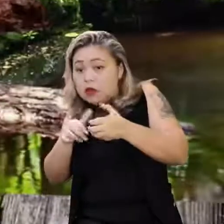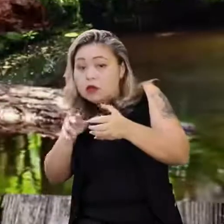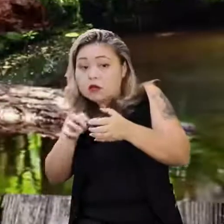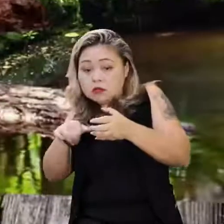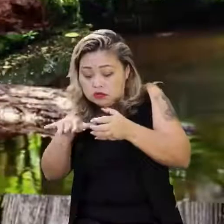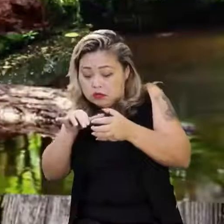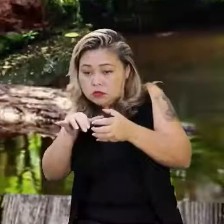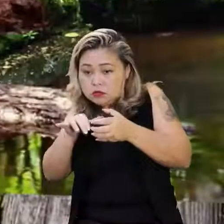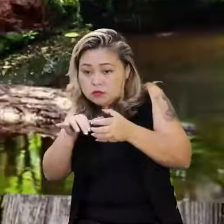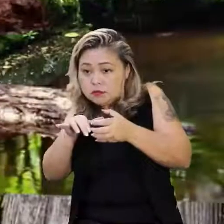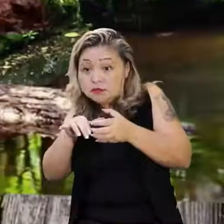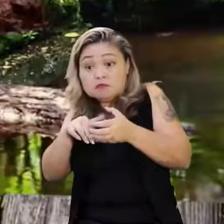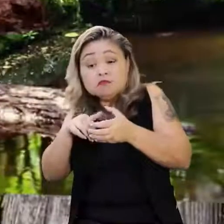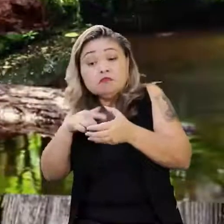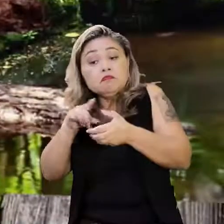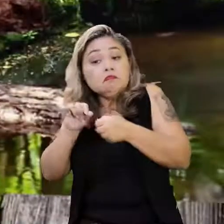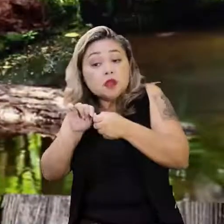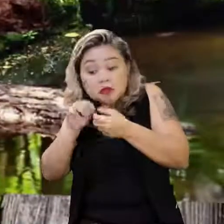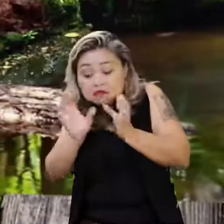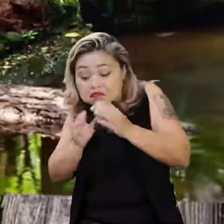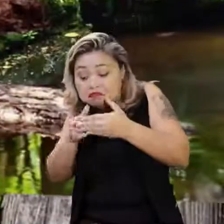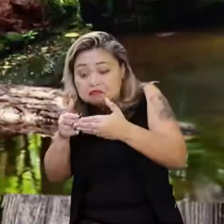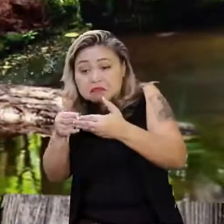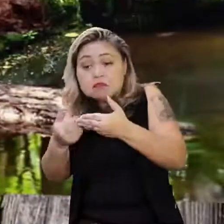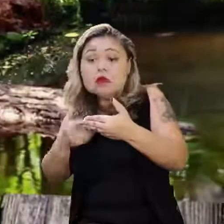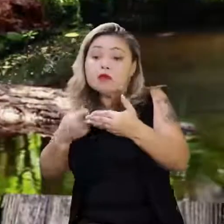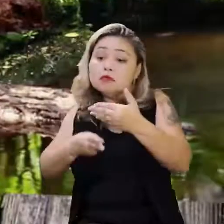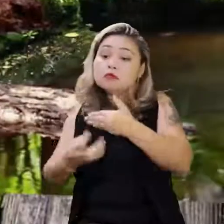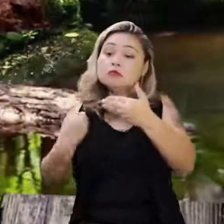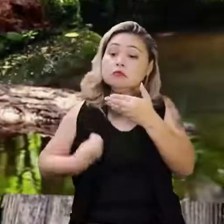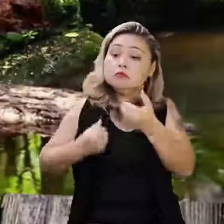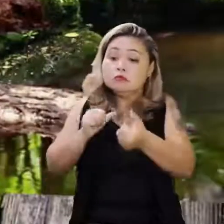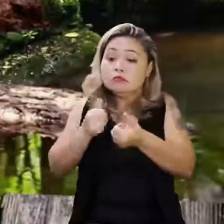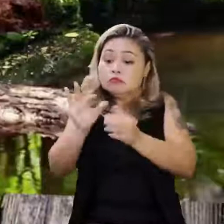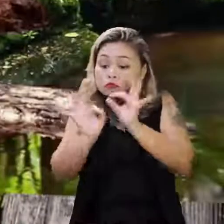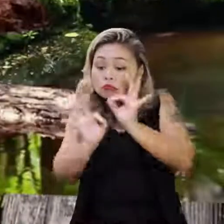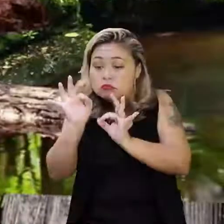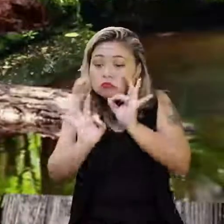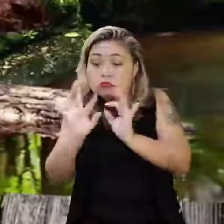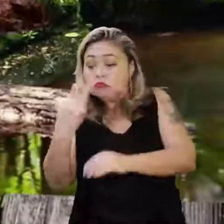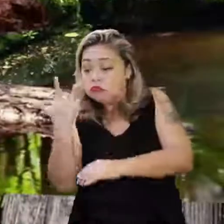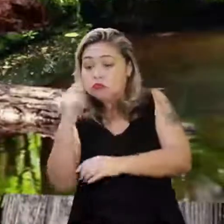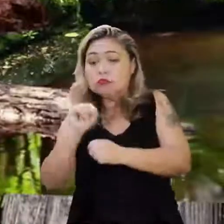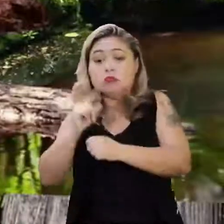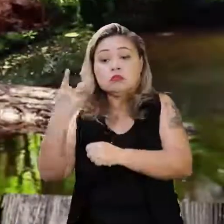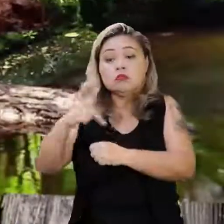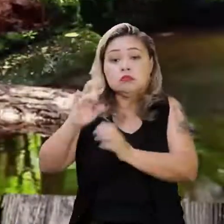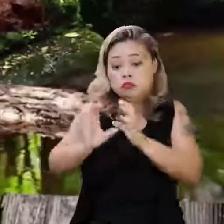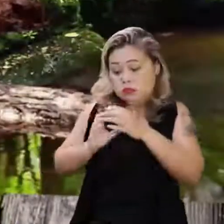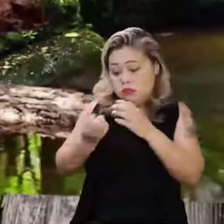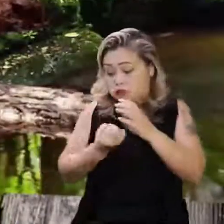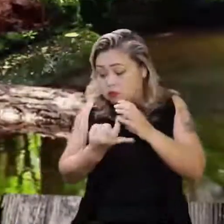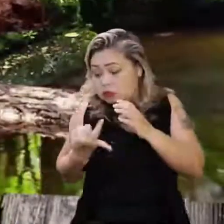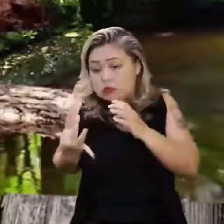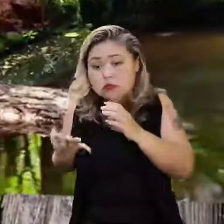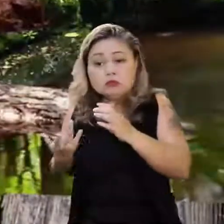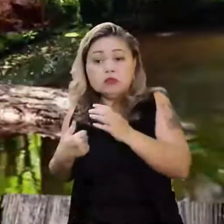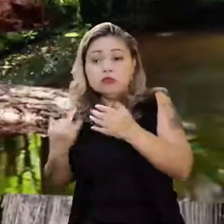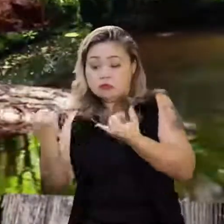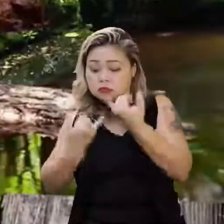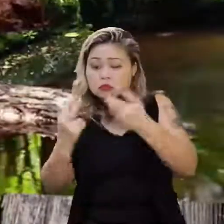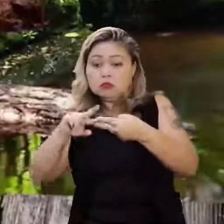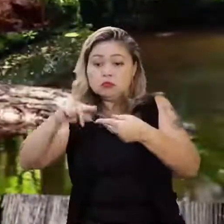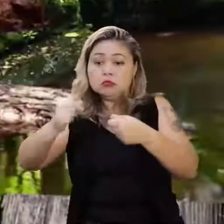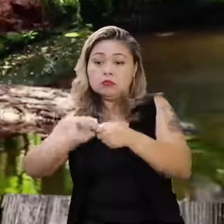que estão aqui vão ter que se virar nos 30 para se manter ali e controlar. A própria natureza vai controlar essa quantidade de